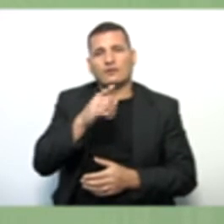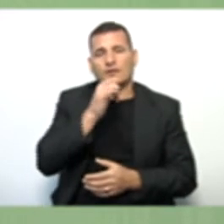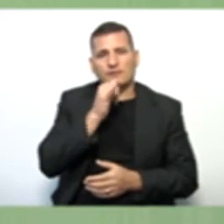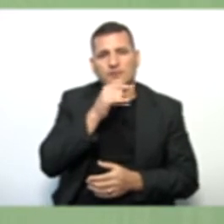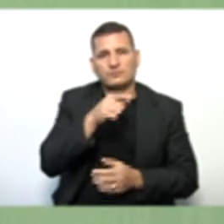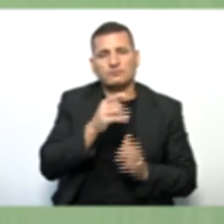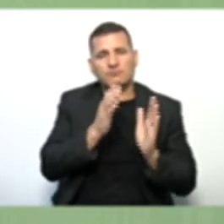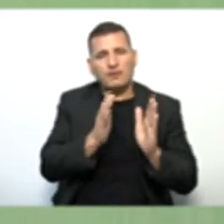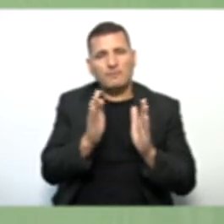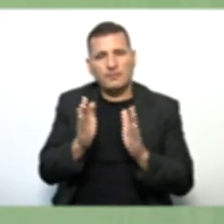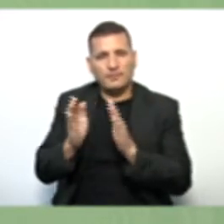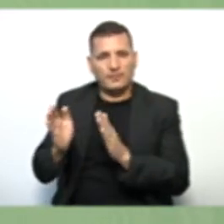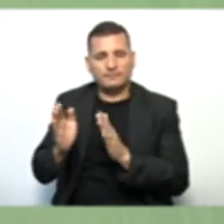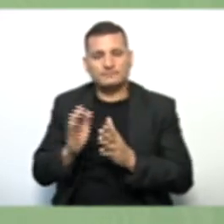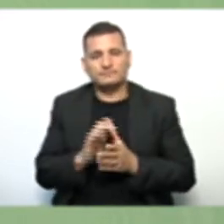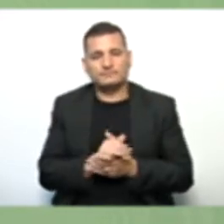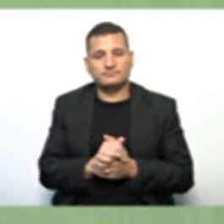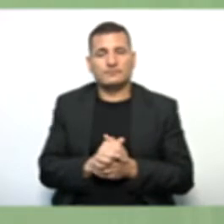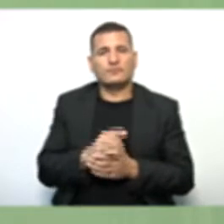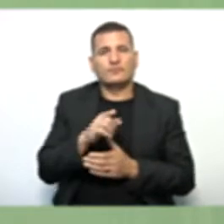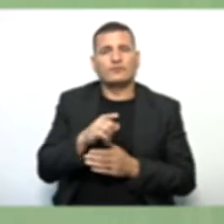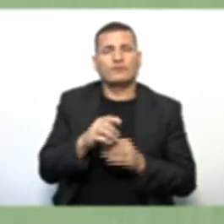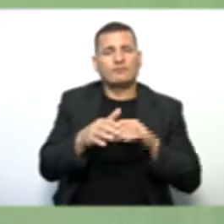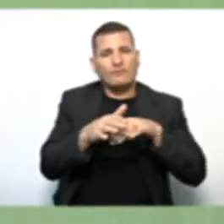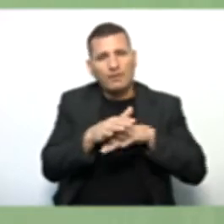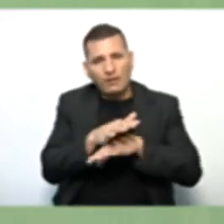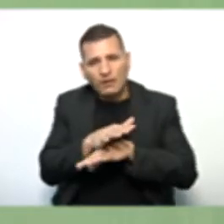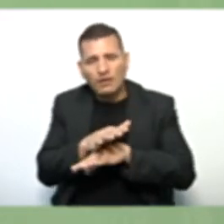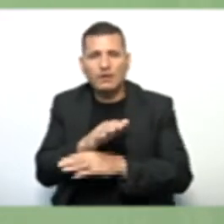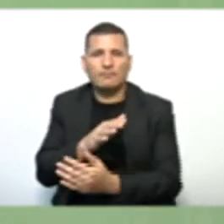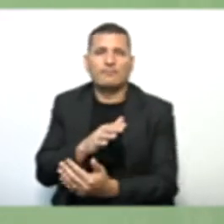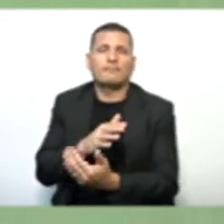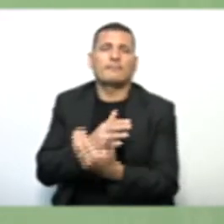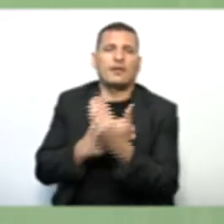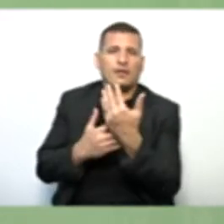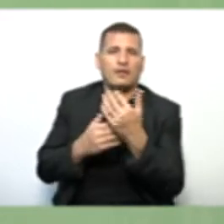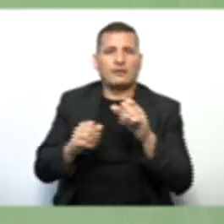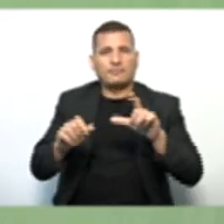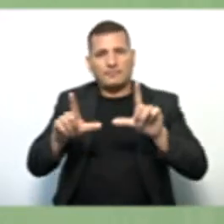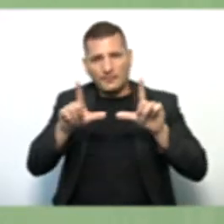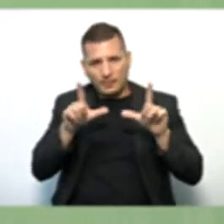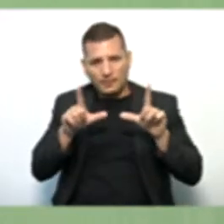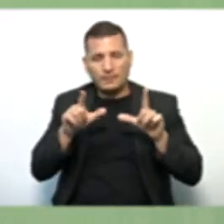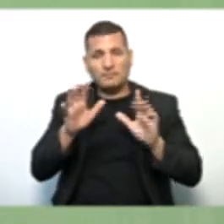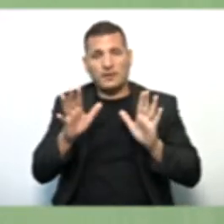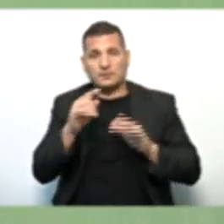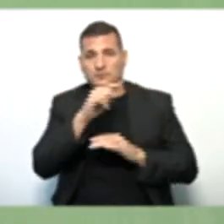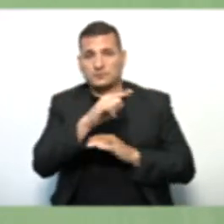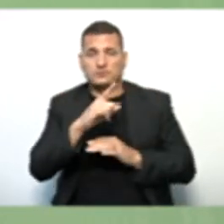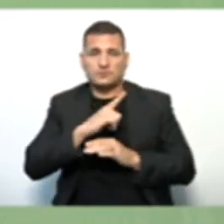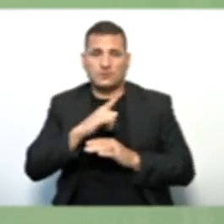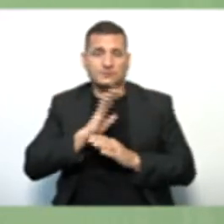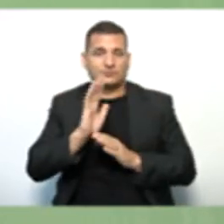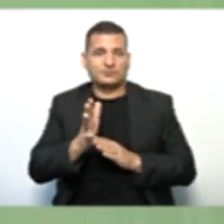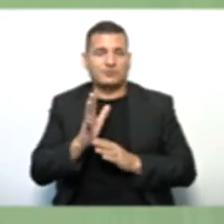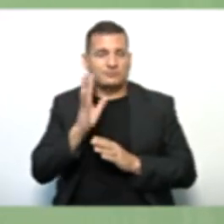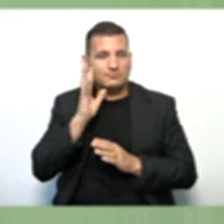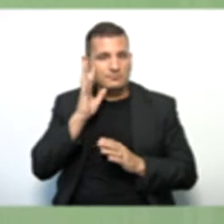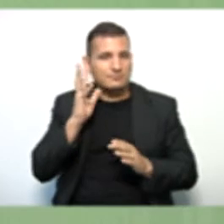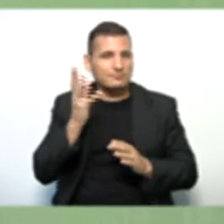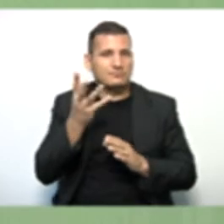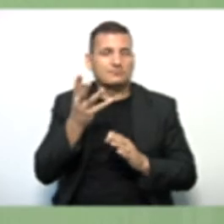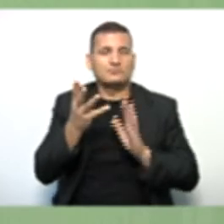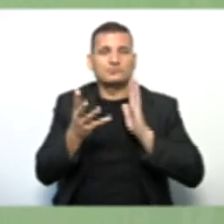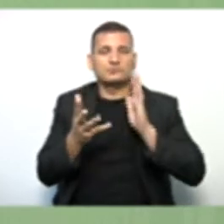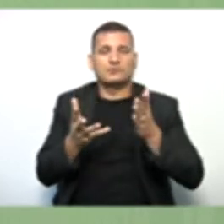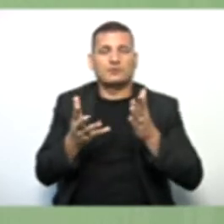Eu disse que essa parte do input, print, né, do processamento, mas aqui eu já trouxe uma solução, aqui já trouxe